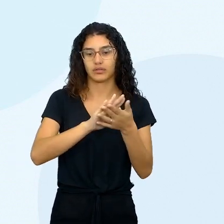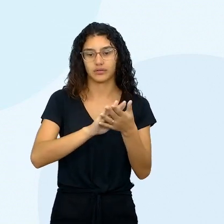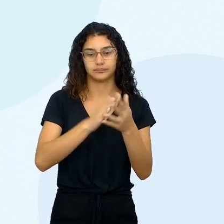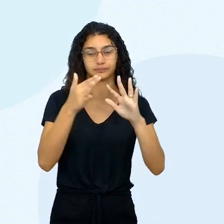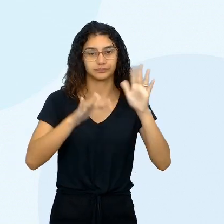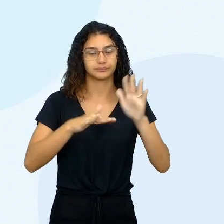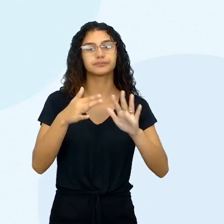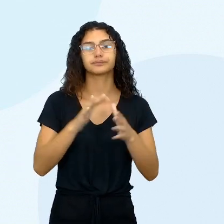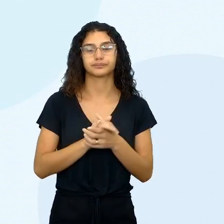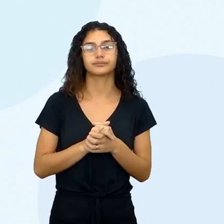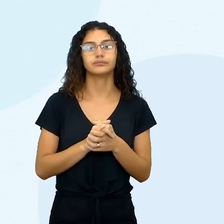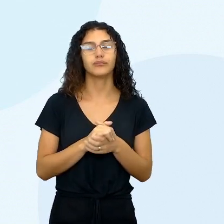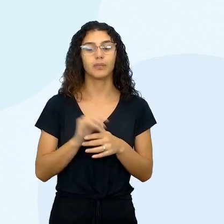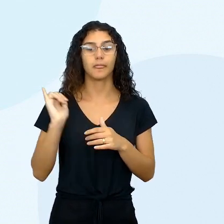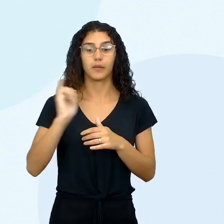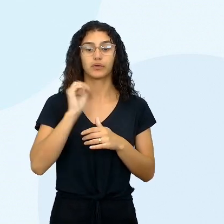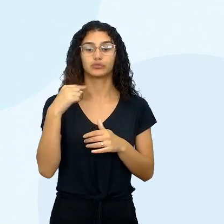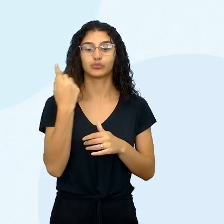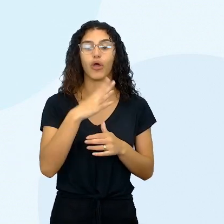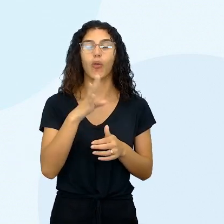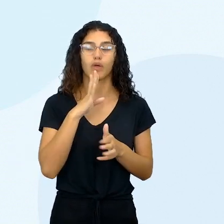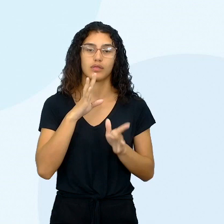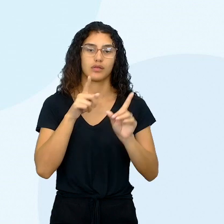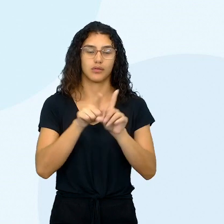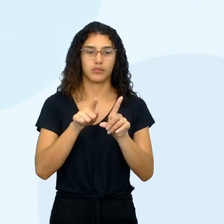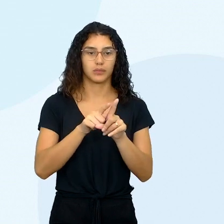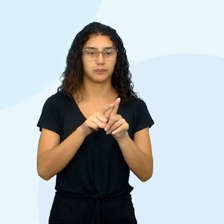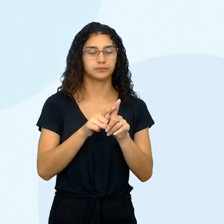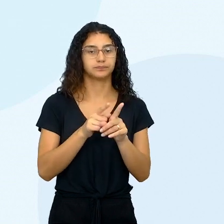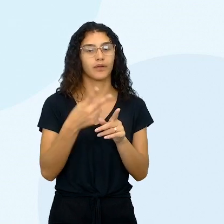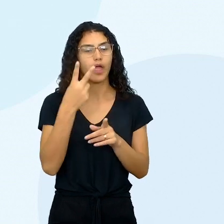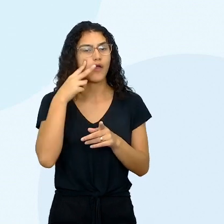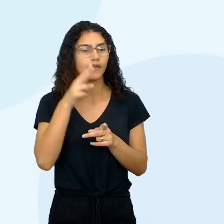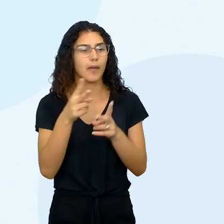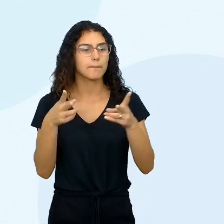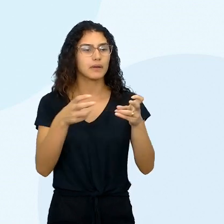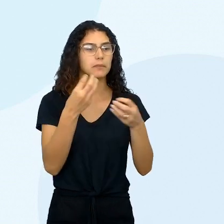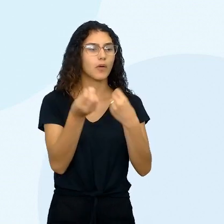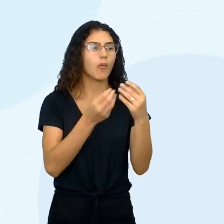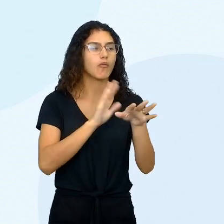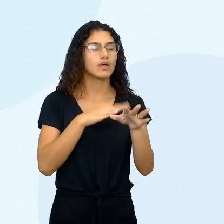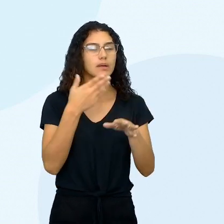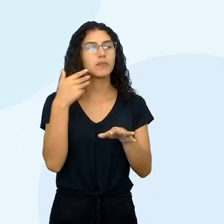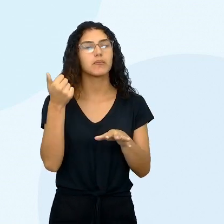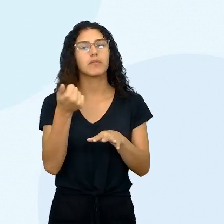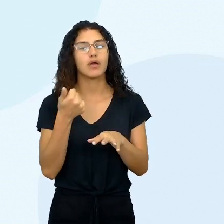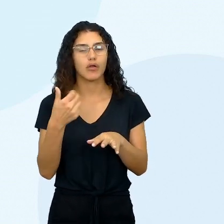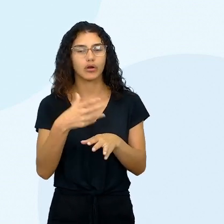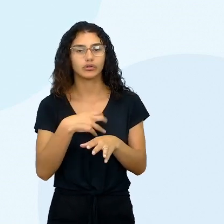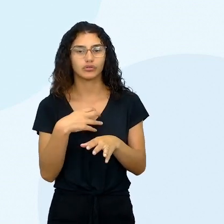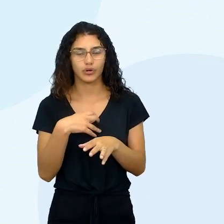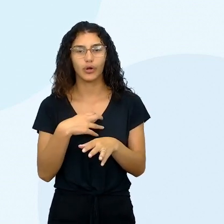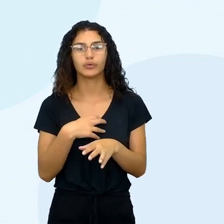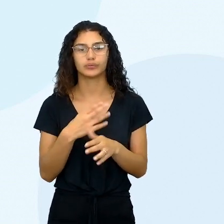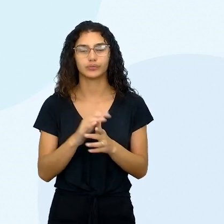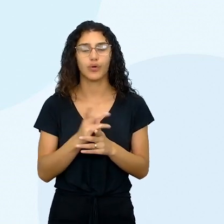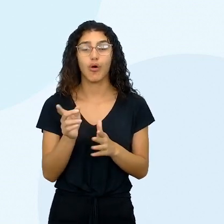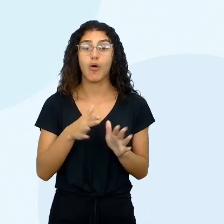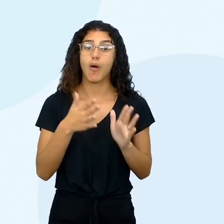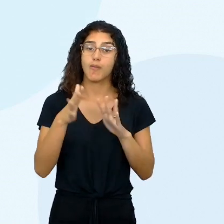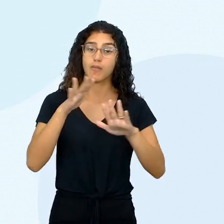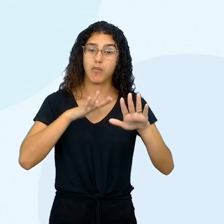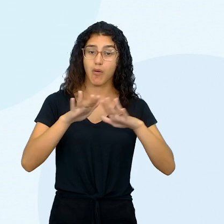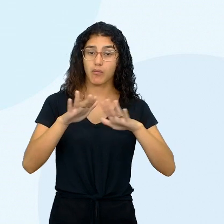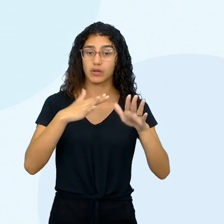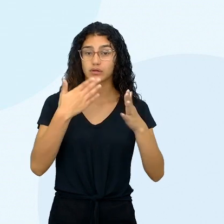muitas vezes. Né? Então é muito importante a gente conhecer esse quadro e ver como trabalhar na melhor forma possível para